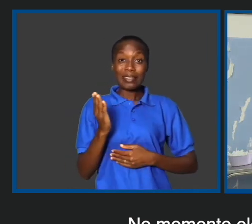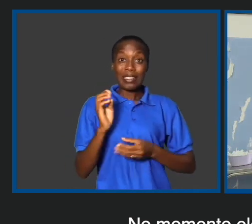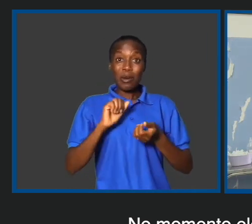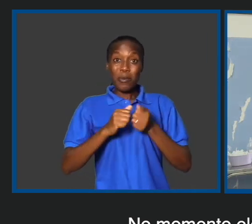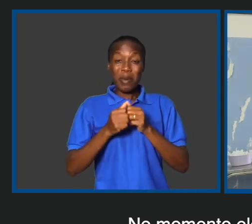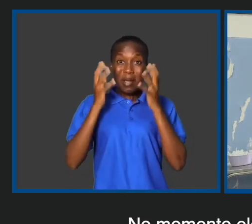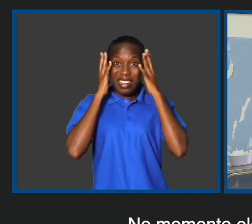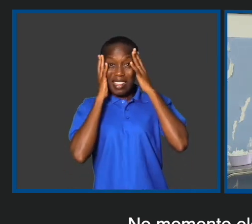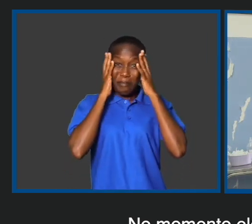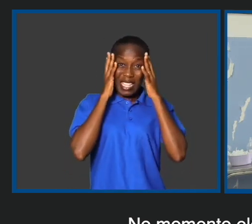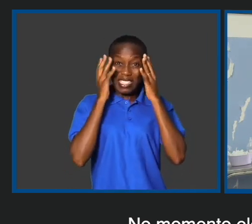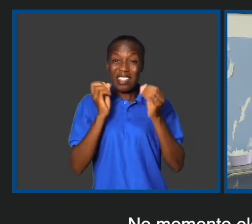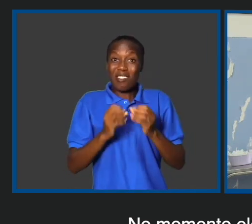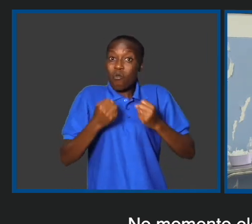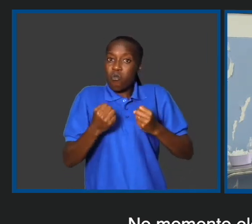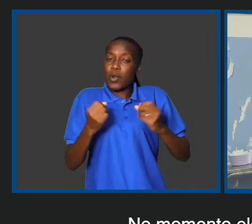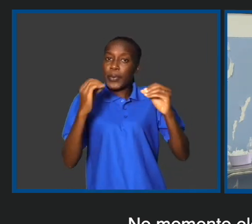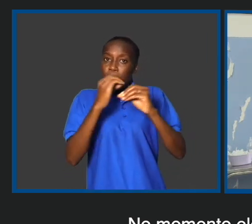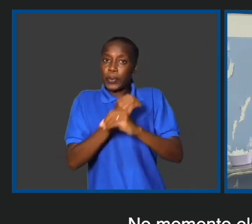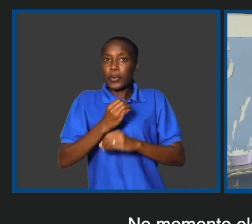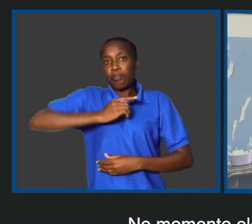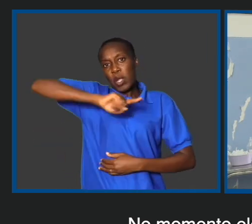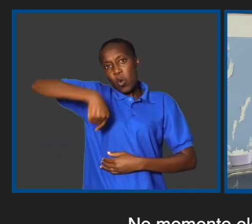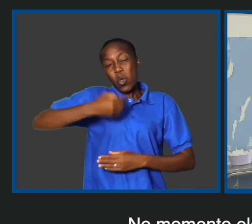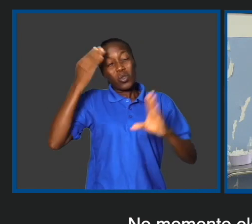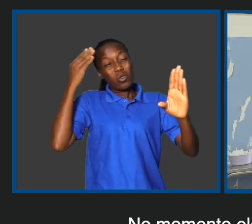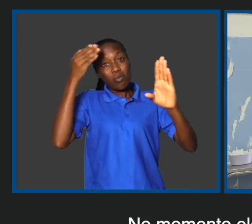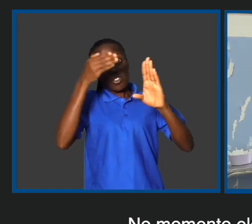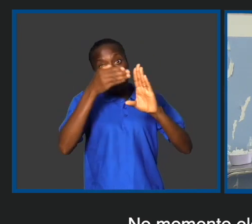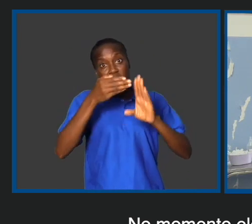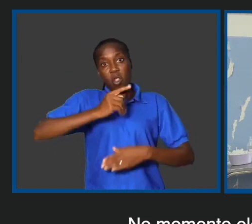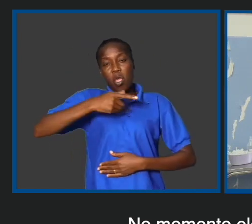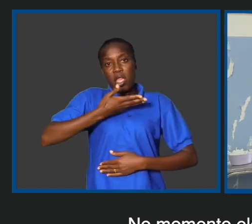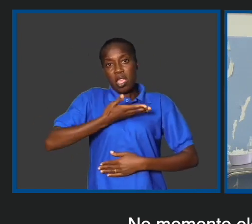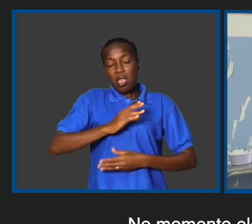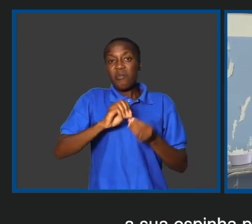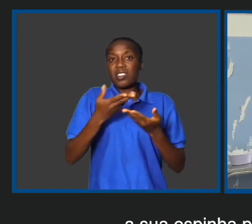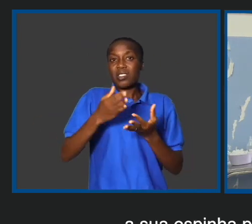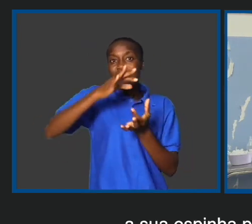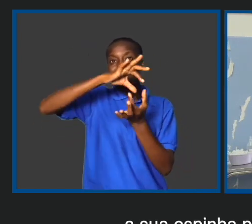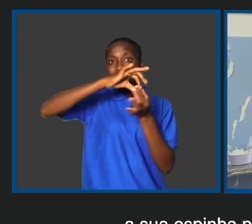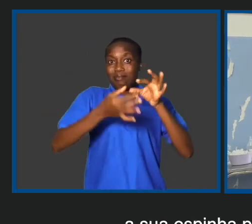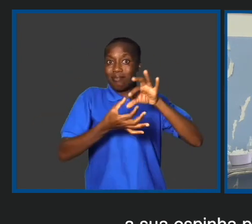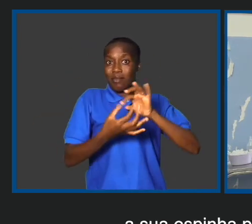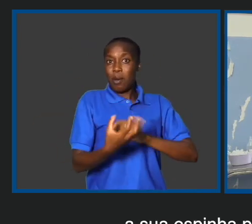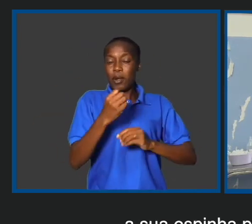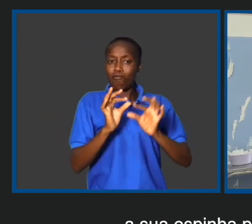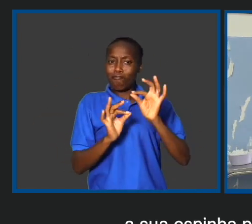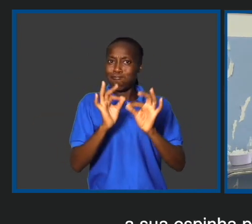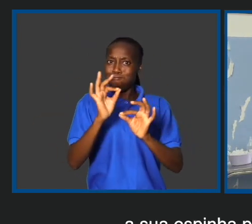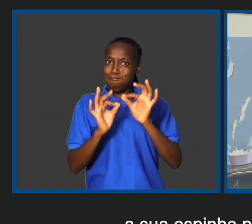não consegue erguer bem a cabeça. Por isso, nosso objetivo é realinhar a sua